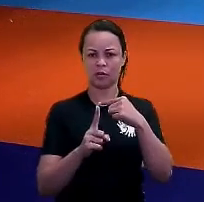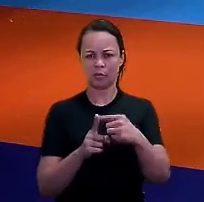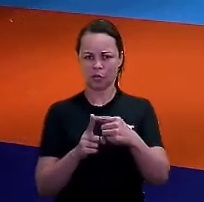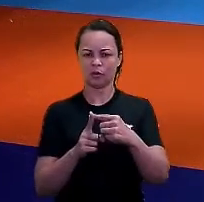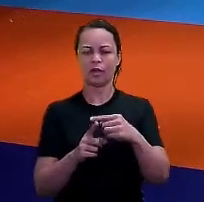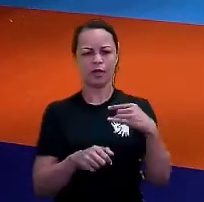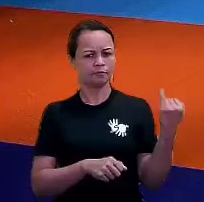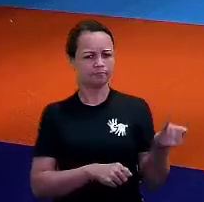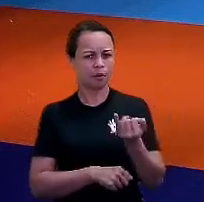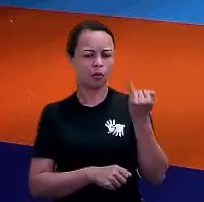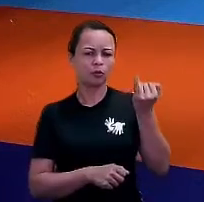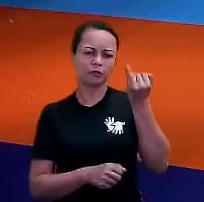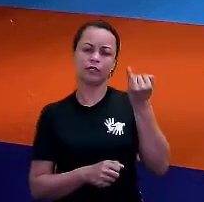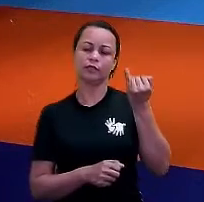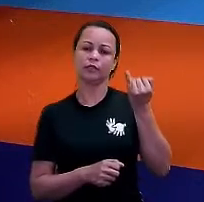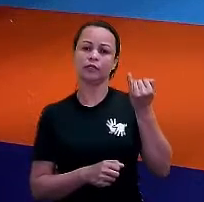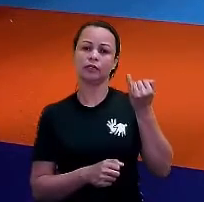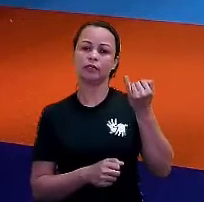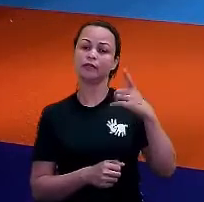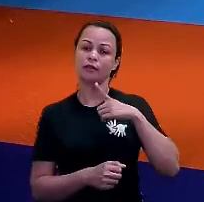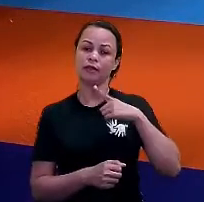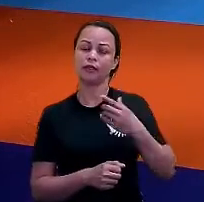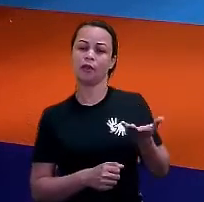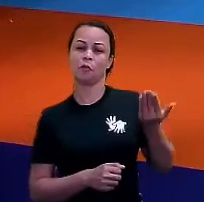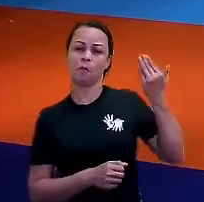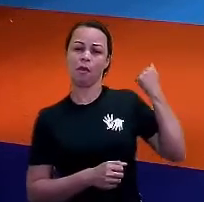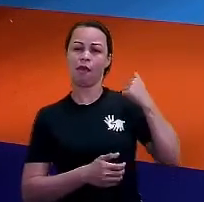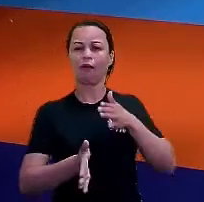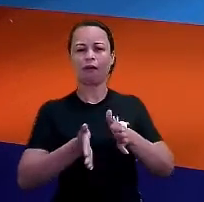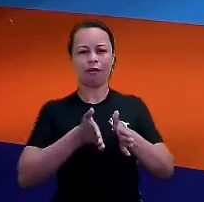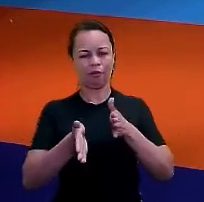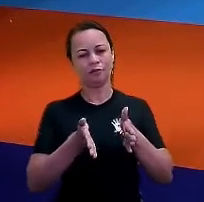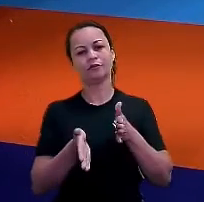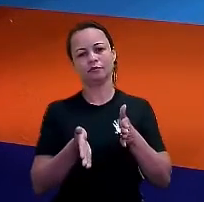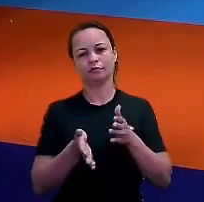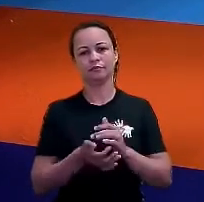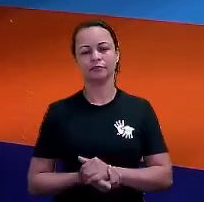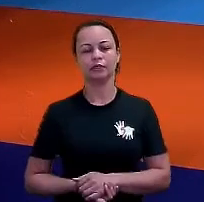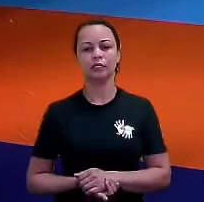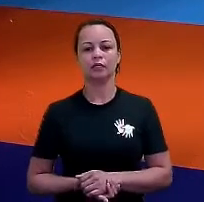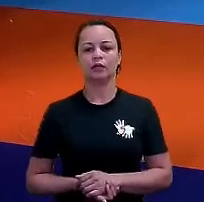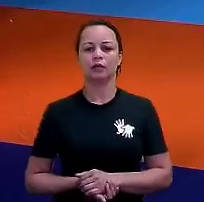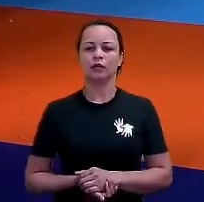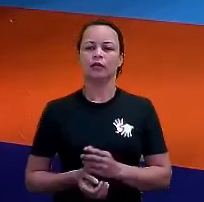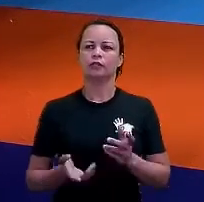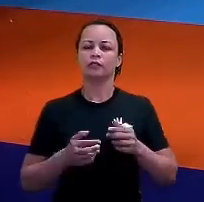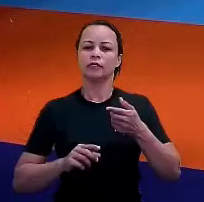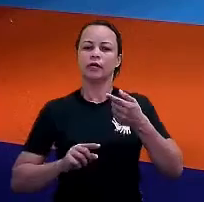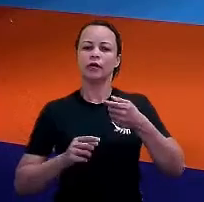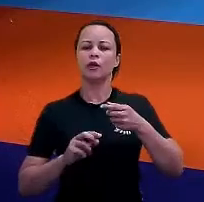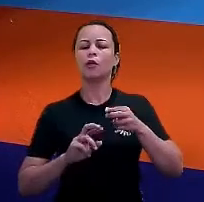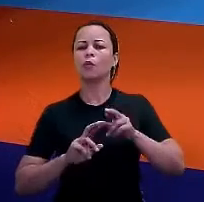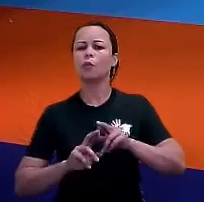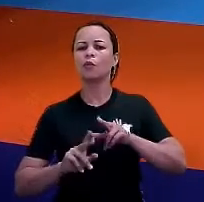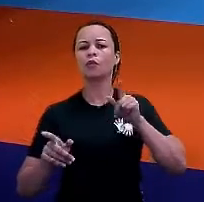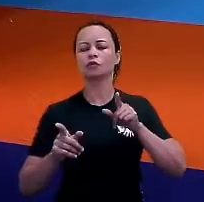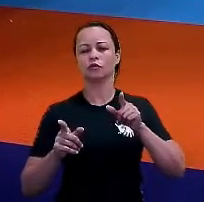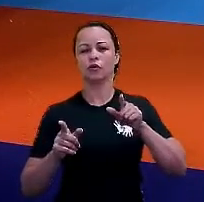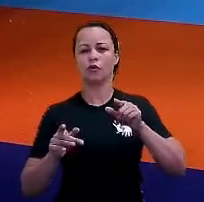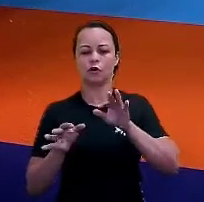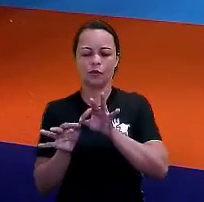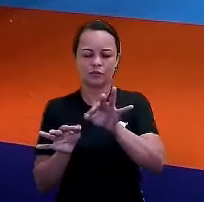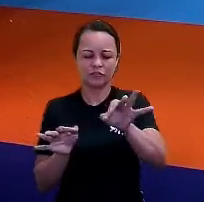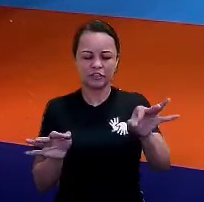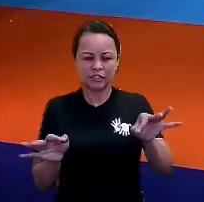a importância que já se tinha naquele período de ser contrário à divisão do